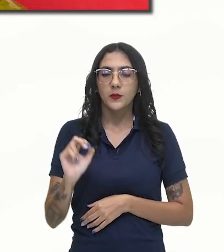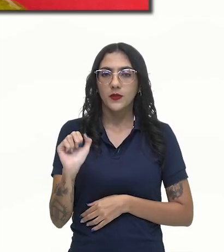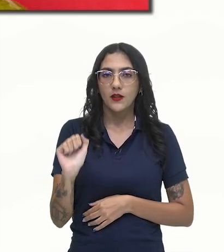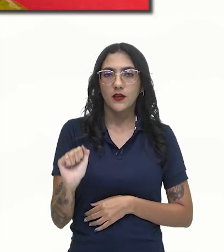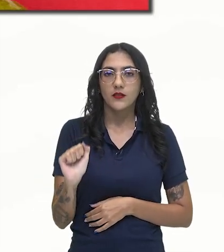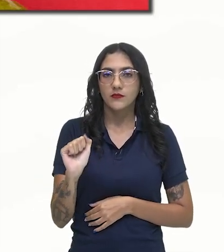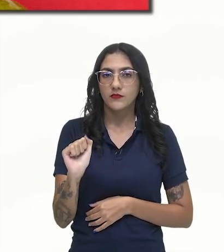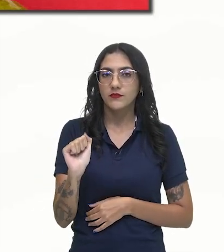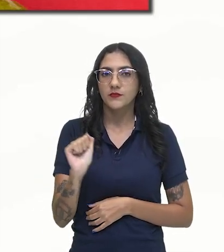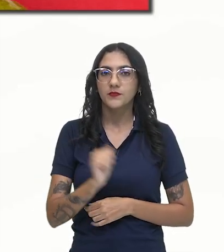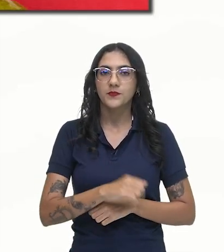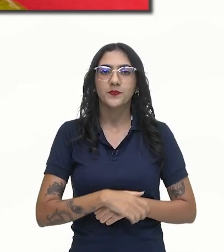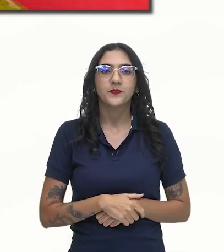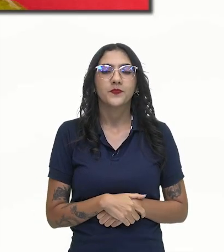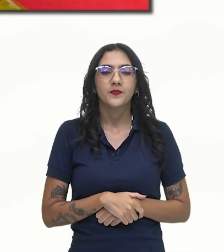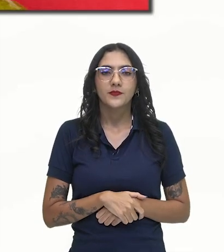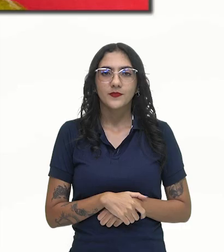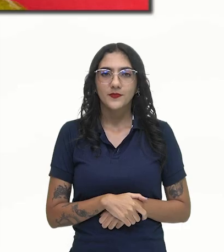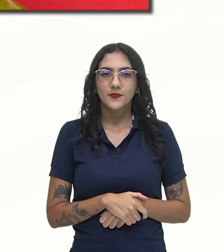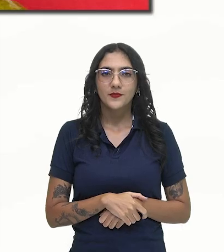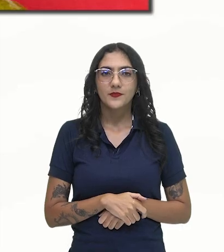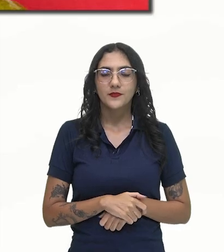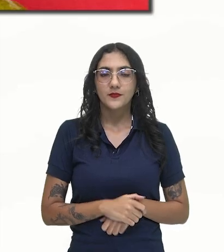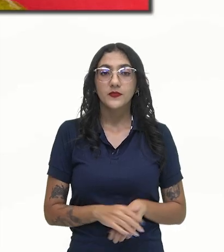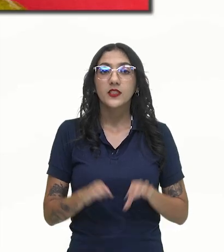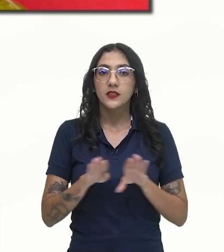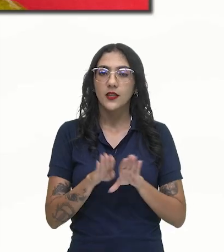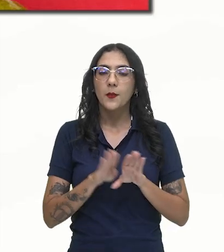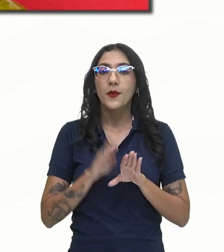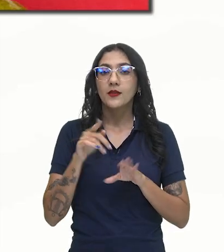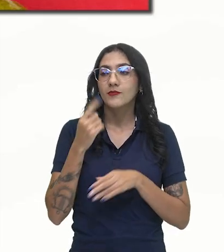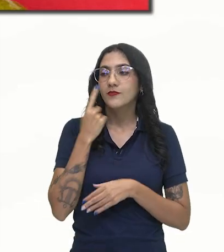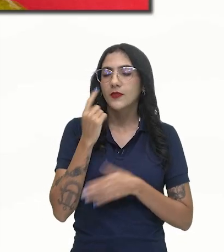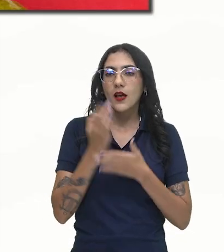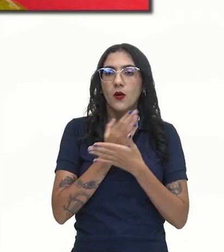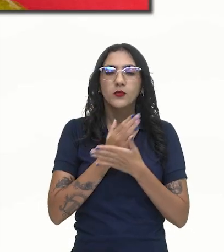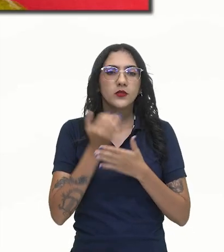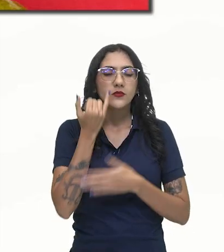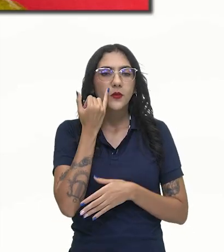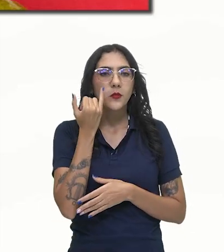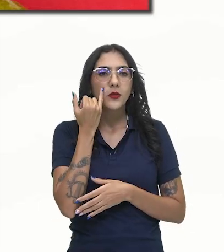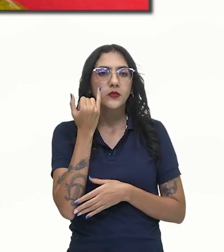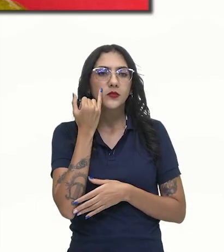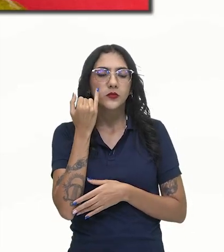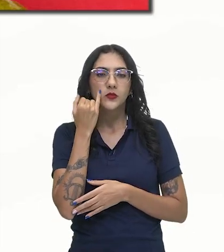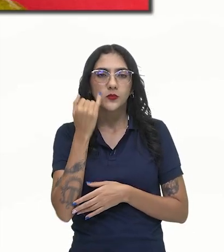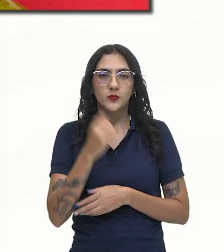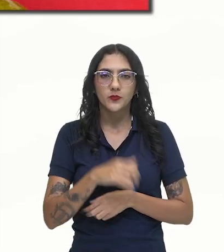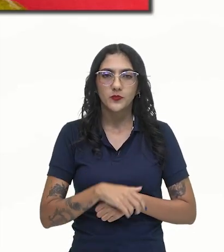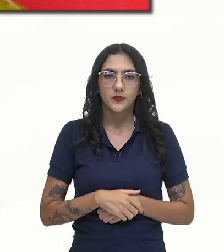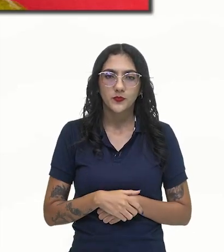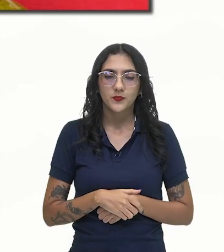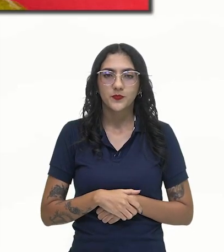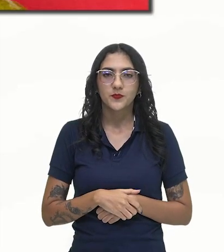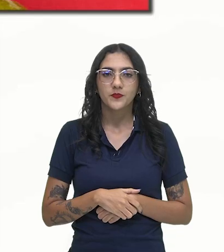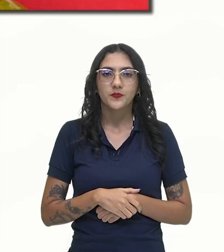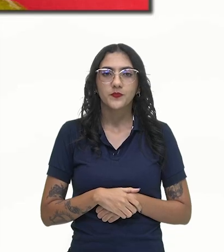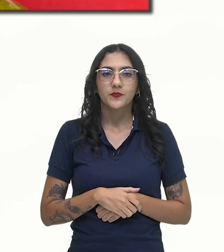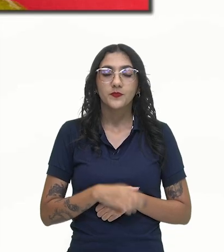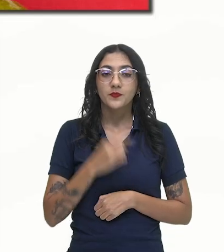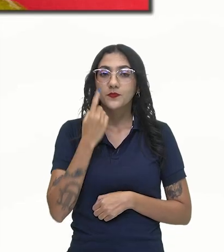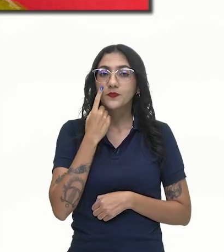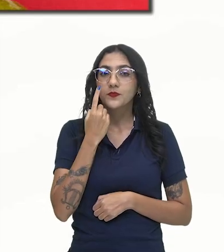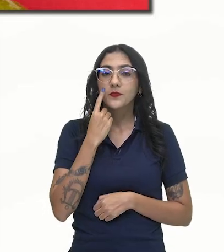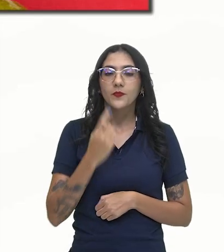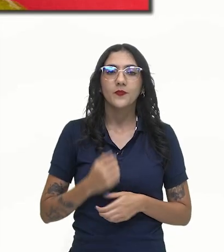vitamina A. E também nós temos aqui alguns valores energéticos, energy value. E ó,